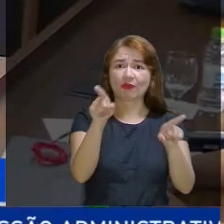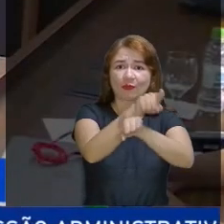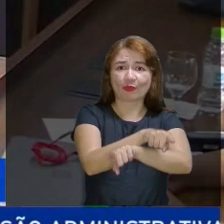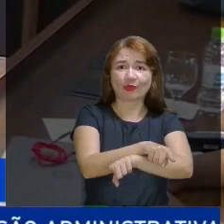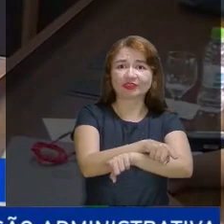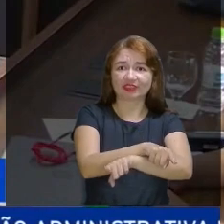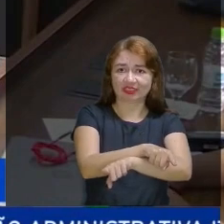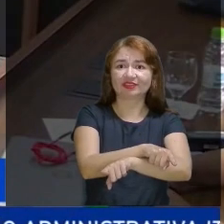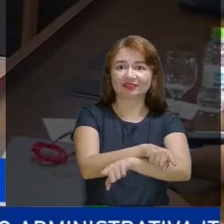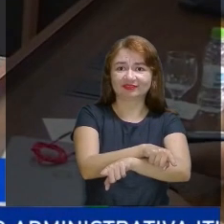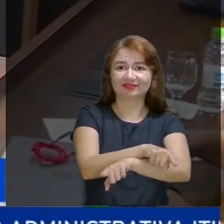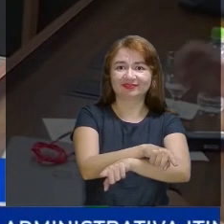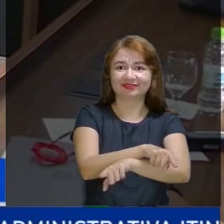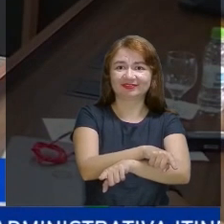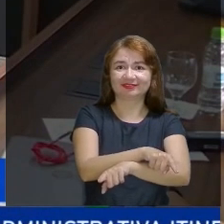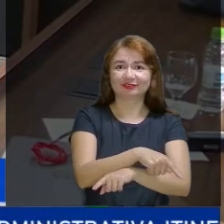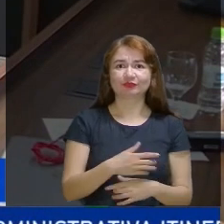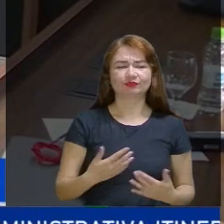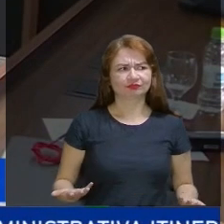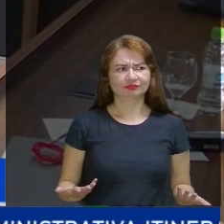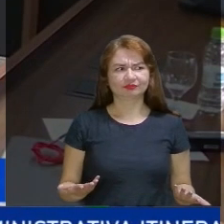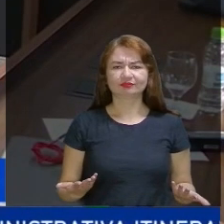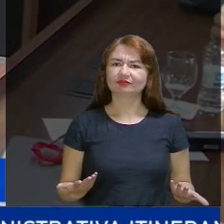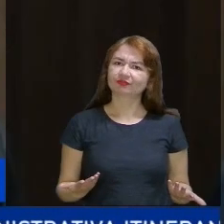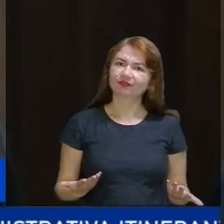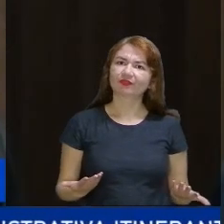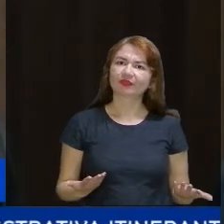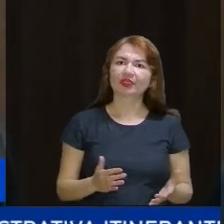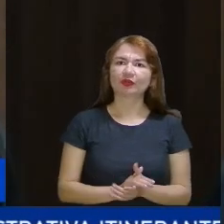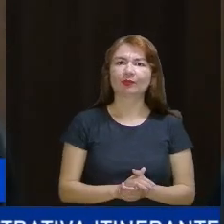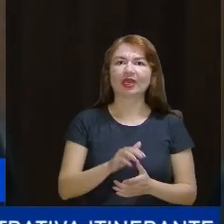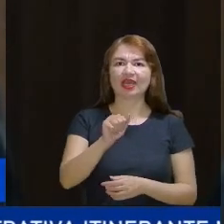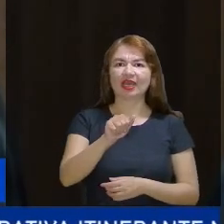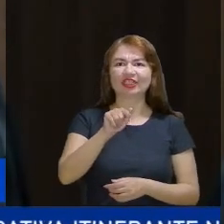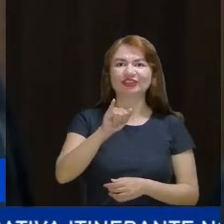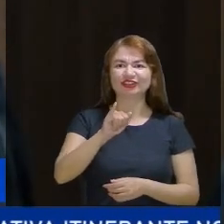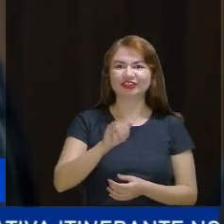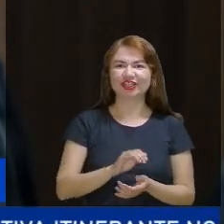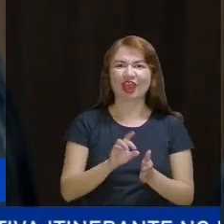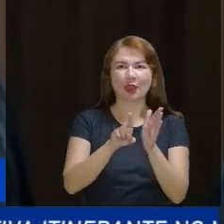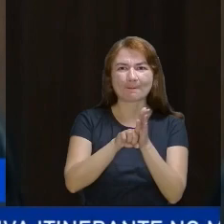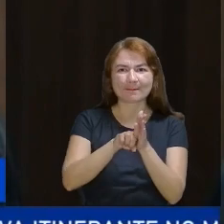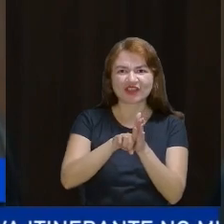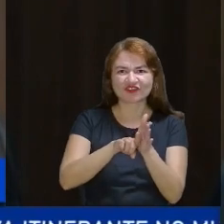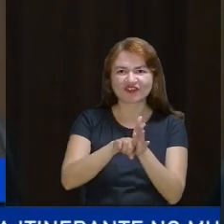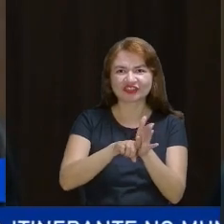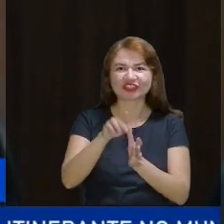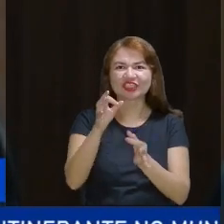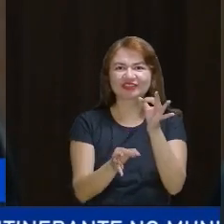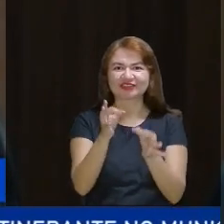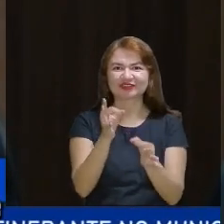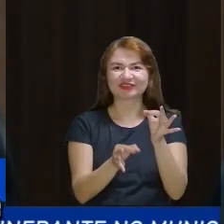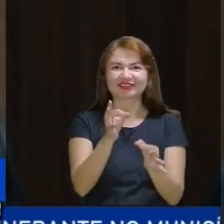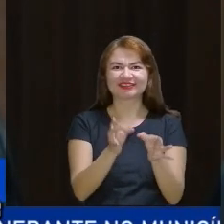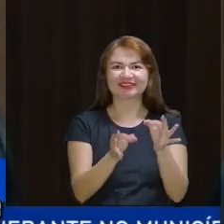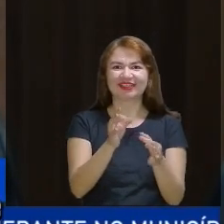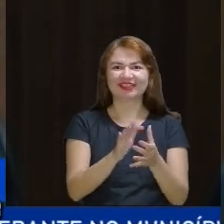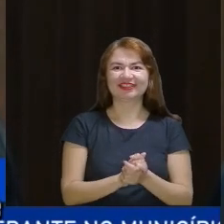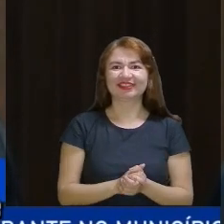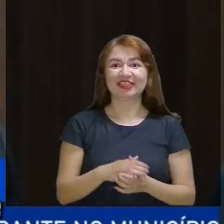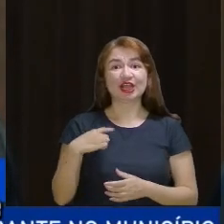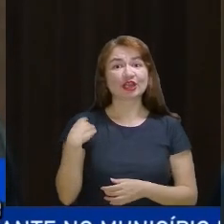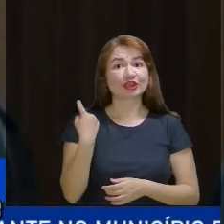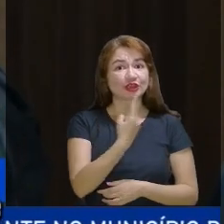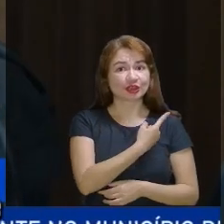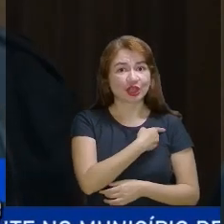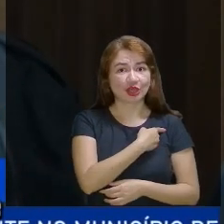29 votos. Aí foi instaurado, logicamente, uma AIGE, uma ação de investigação judicial eleitoral. E nós